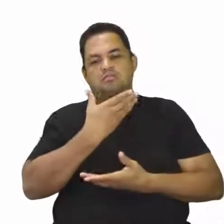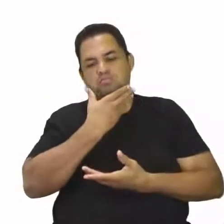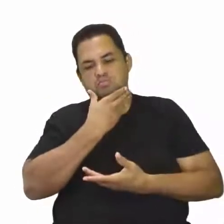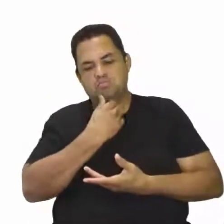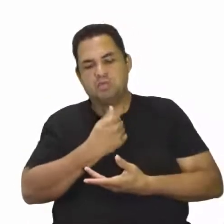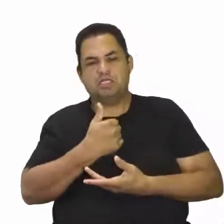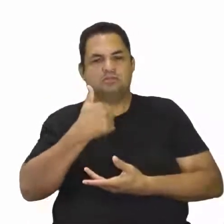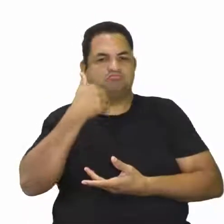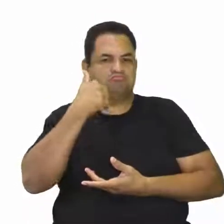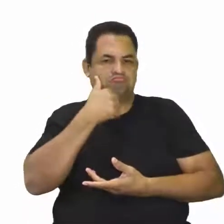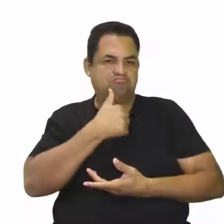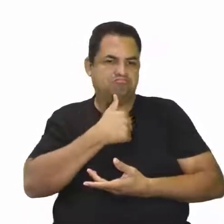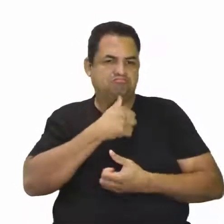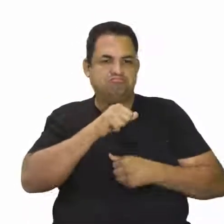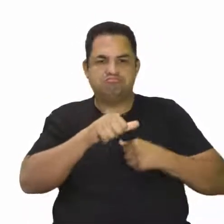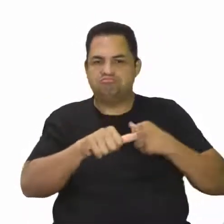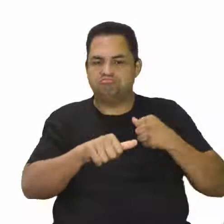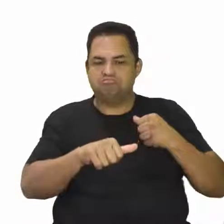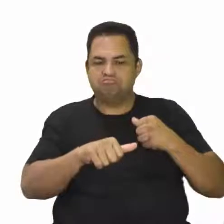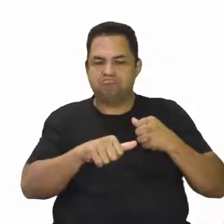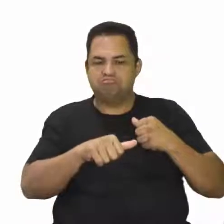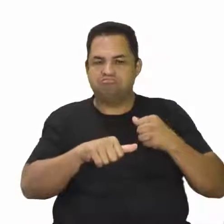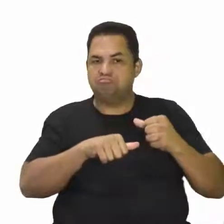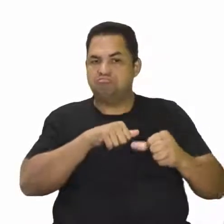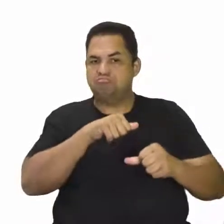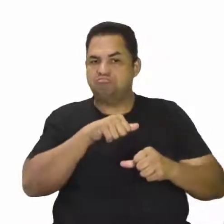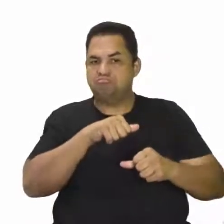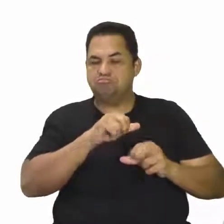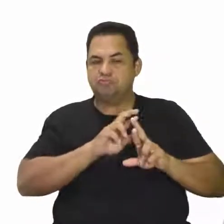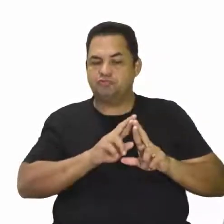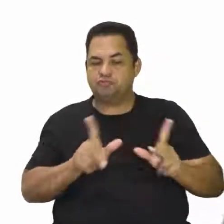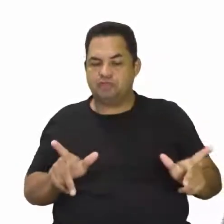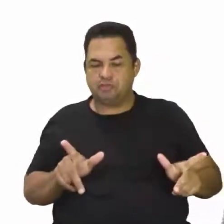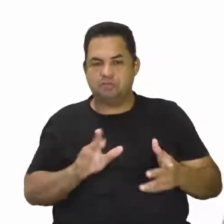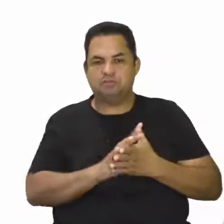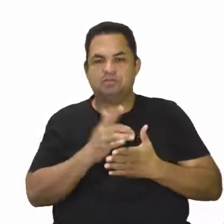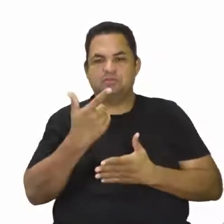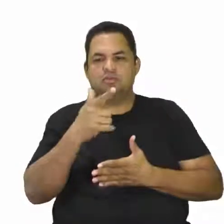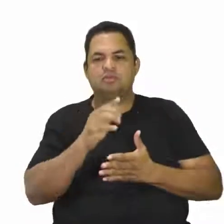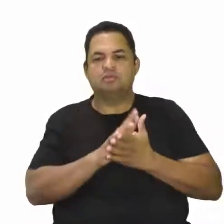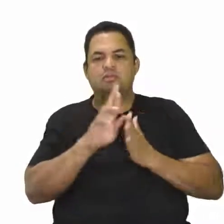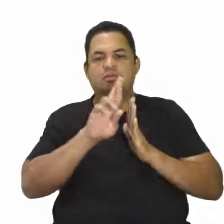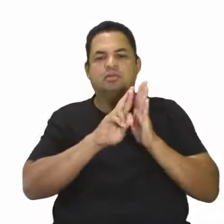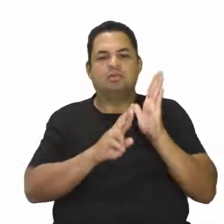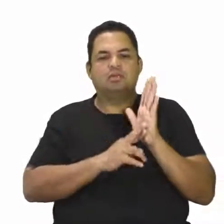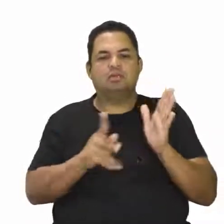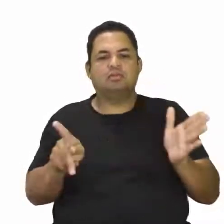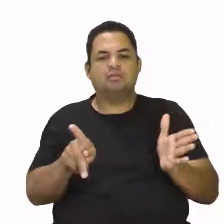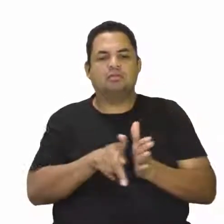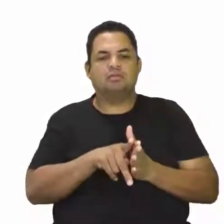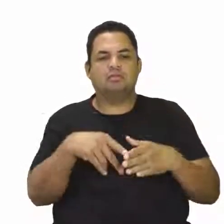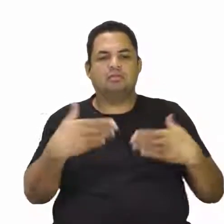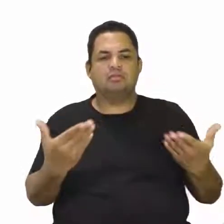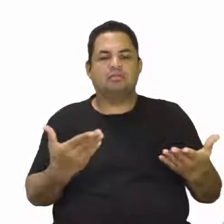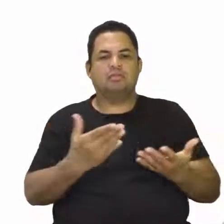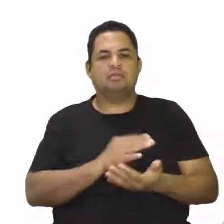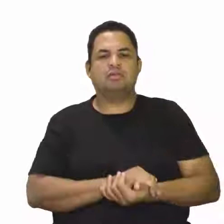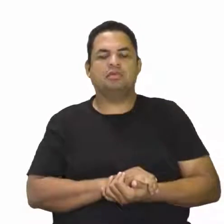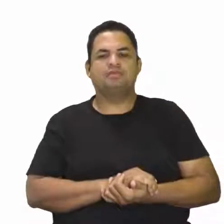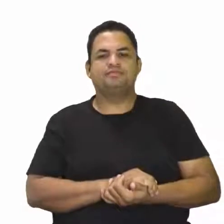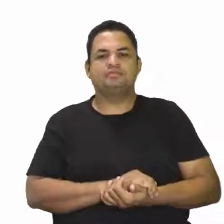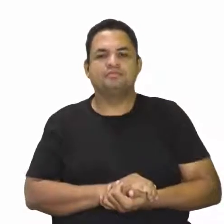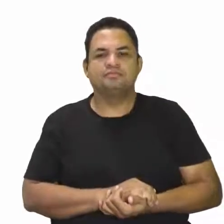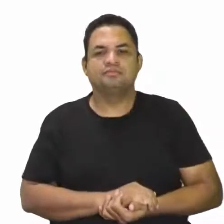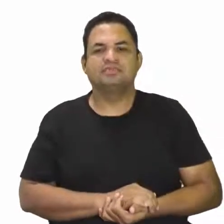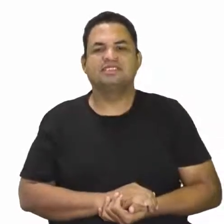vai mudar o seu gênero. E é o que a Tainá acabou de dizer. Não existe uma regra pré-definida. Português é